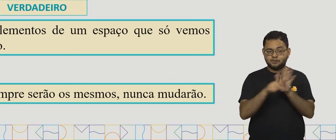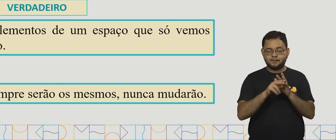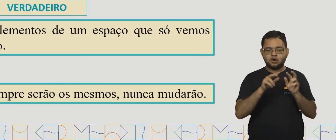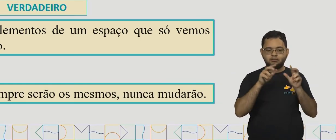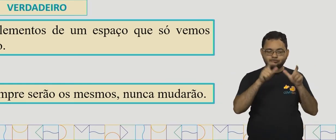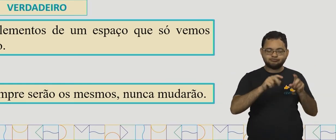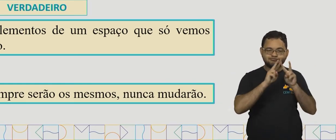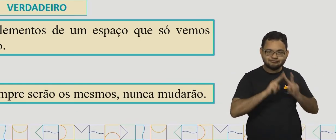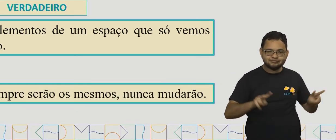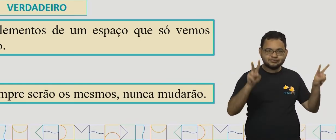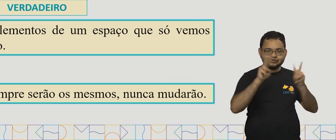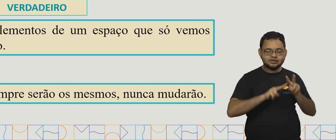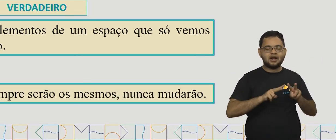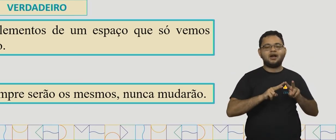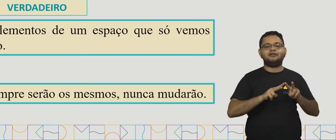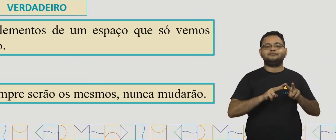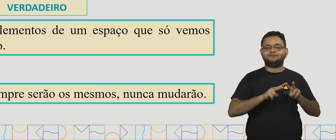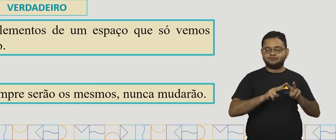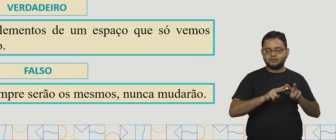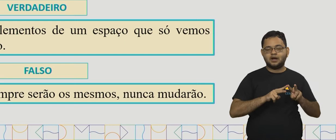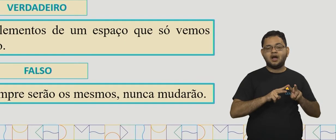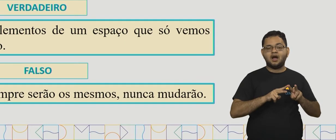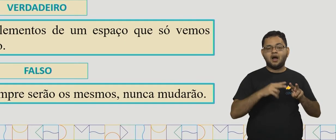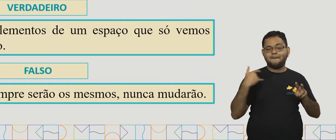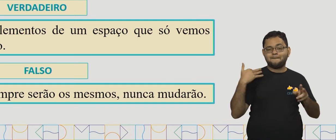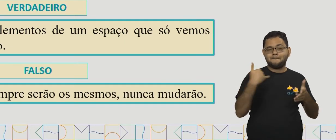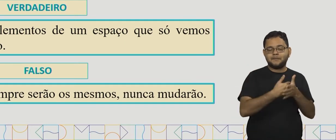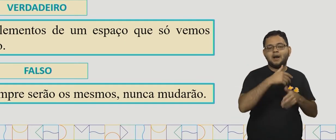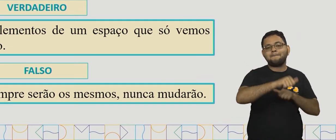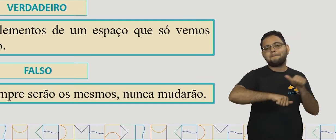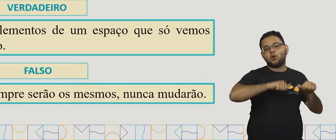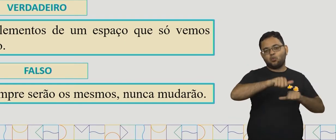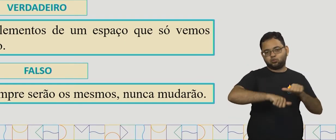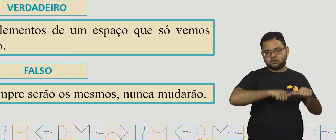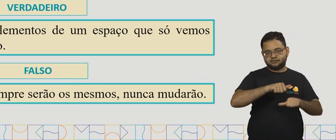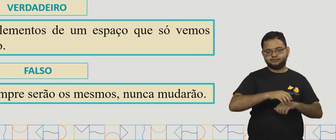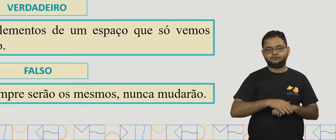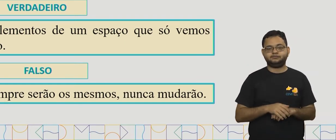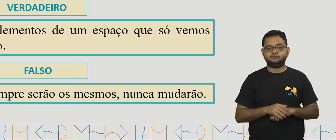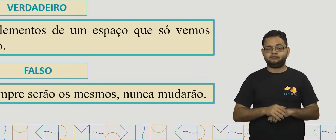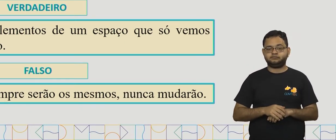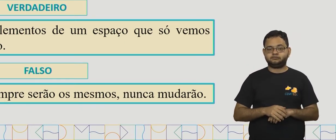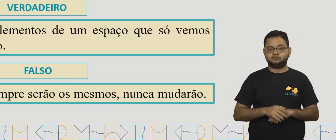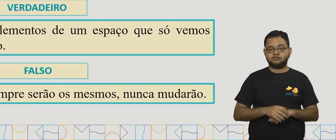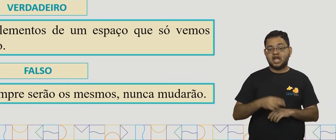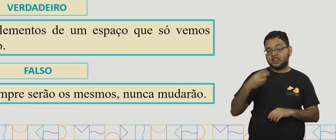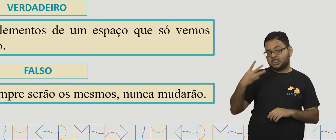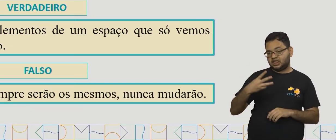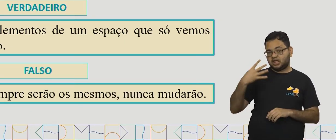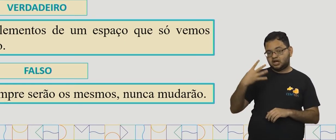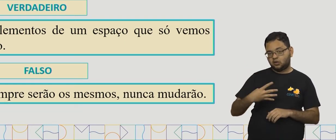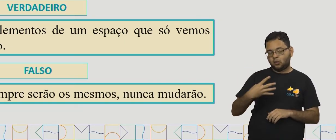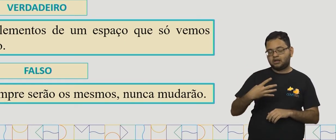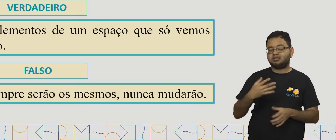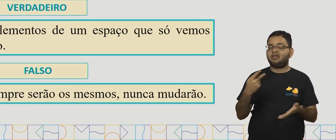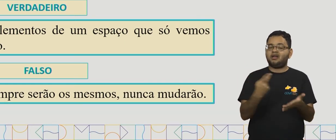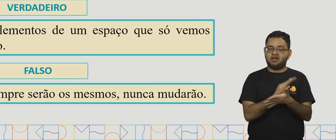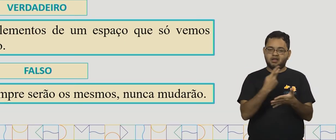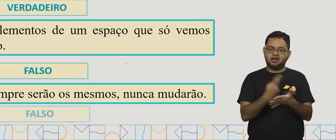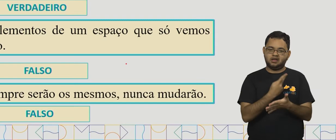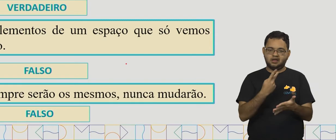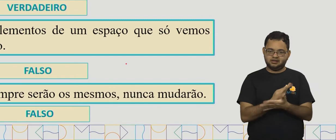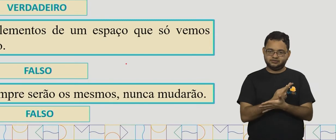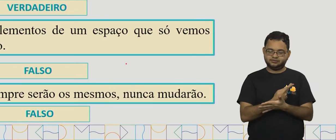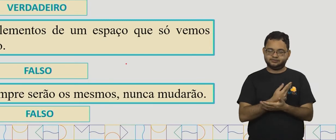conforme o passar do tempo. É falso dizer que a paisagem vai ser um conjunto de elementos que só veremos em